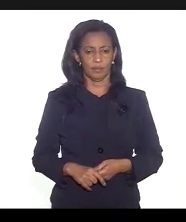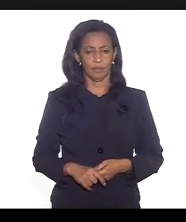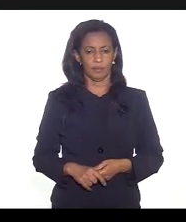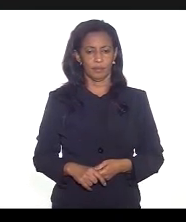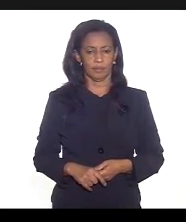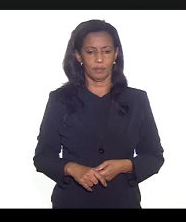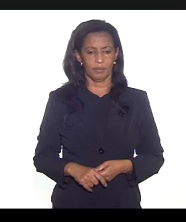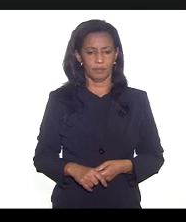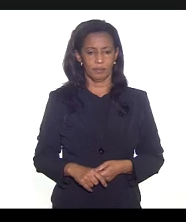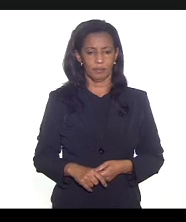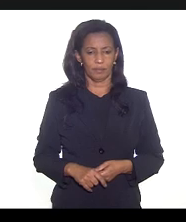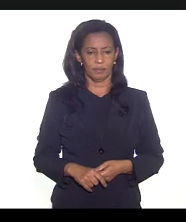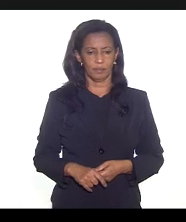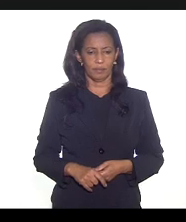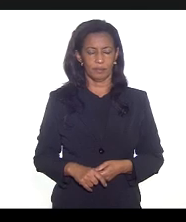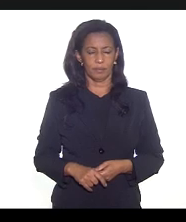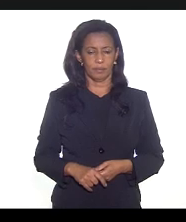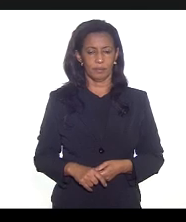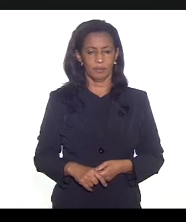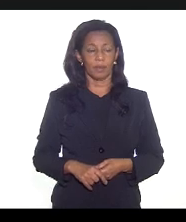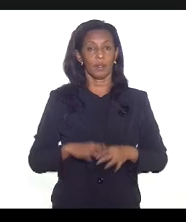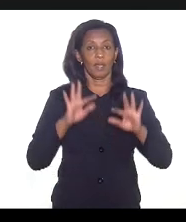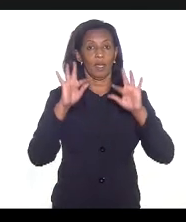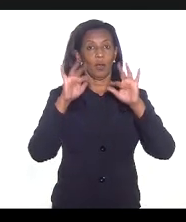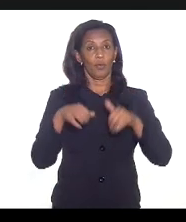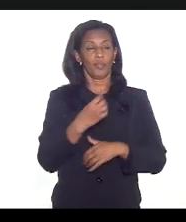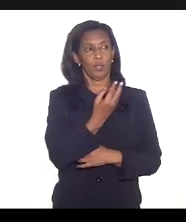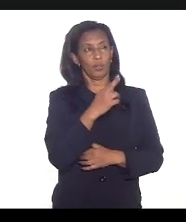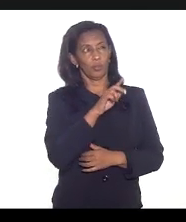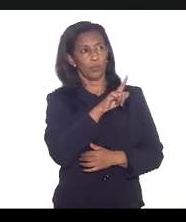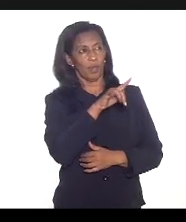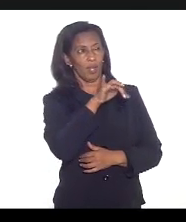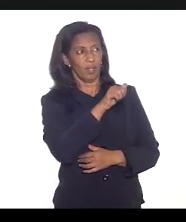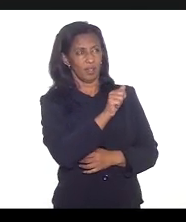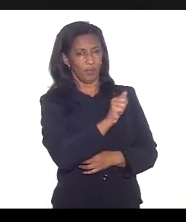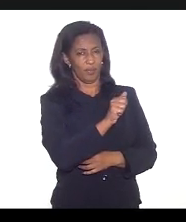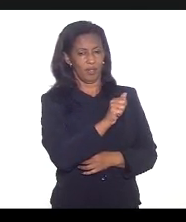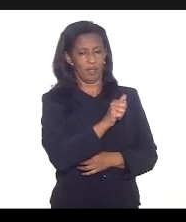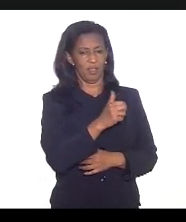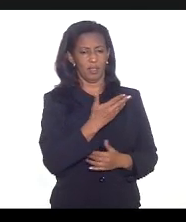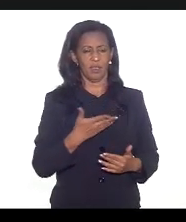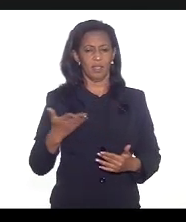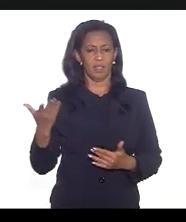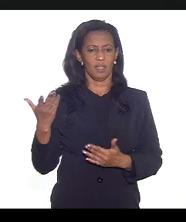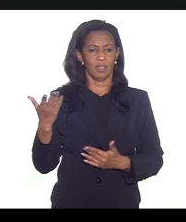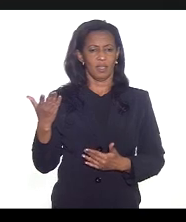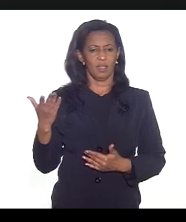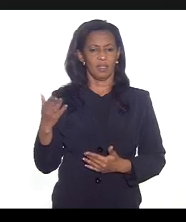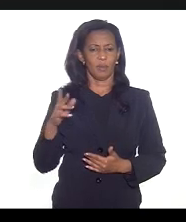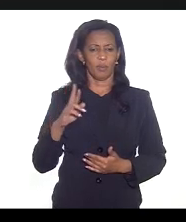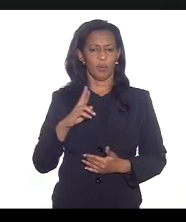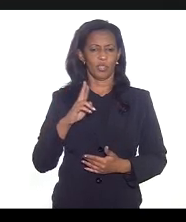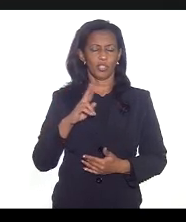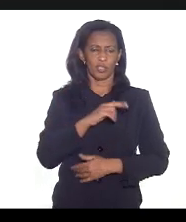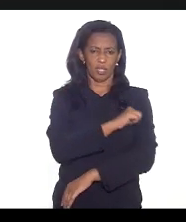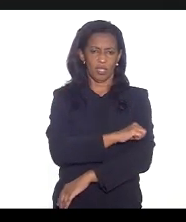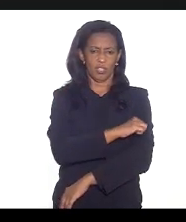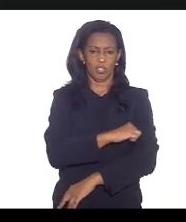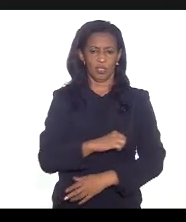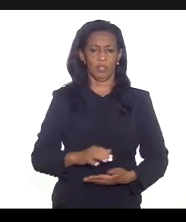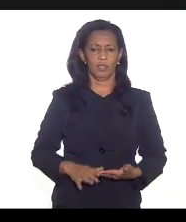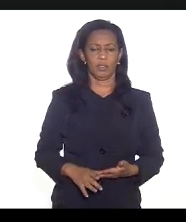também aí eu queria o término da fala da doutora Nívea fazer uma sugestão e passa para deputada Rejane para sua consideração final Doutora